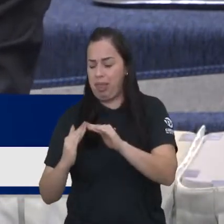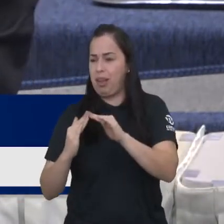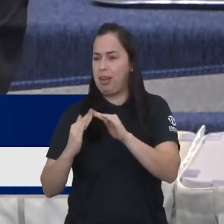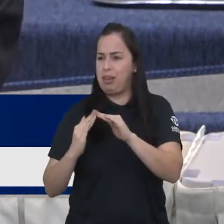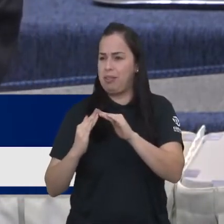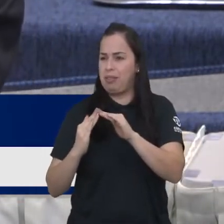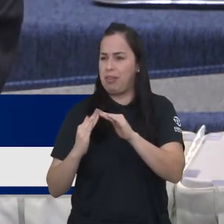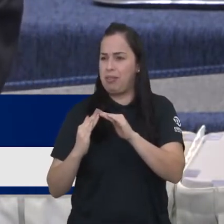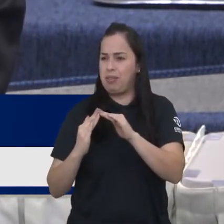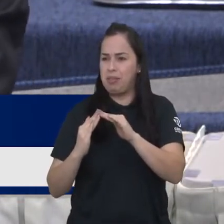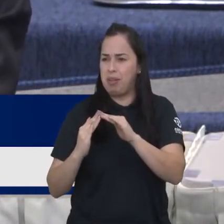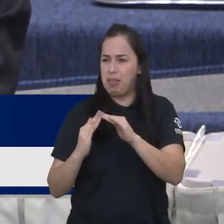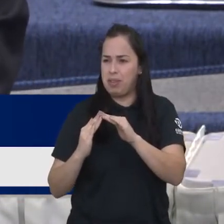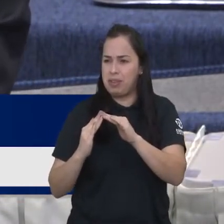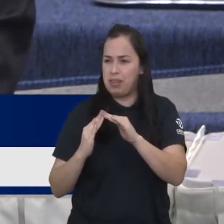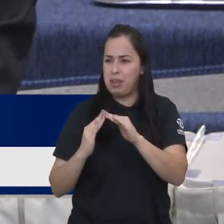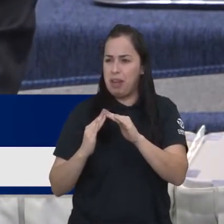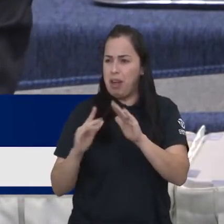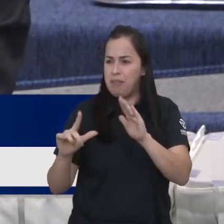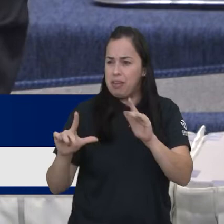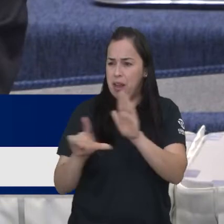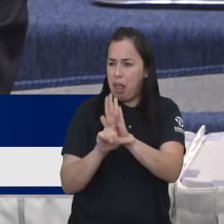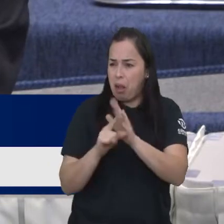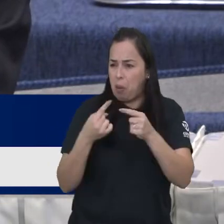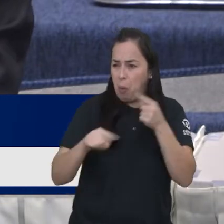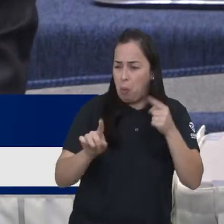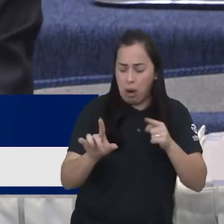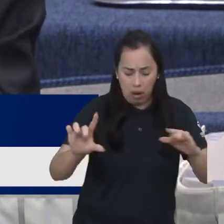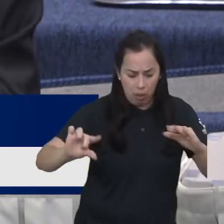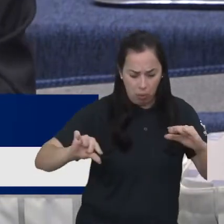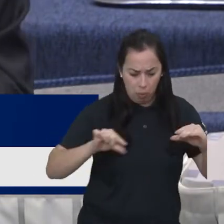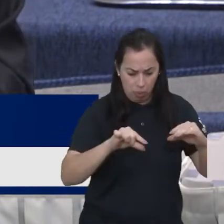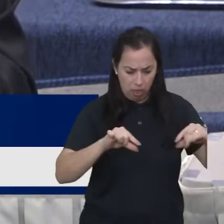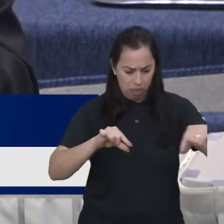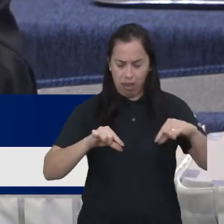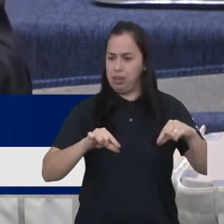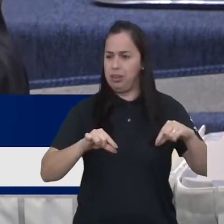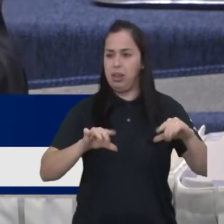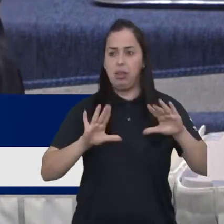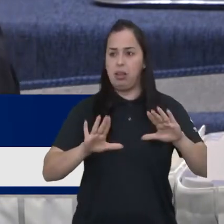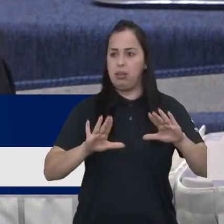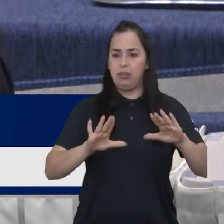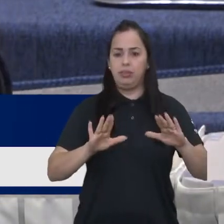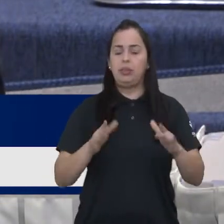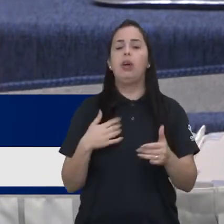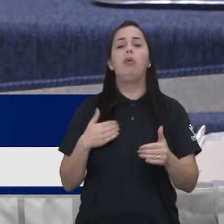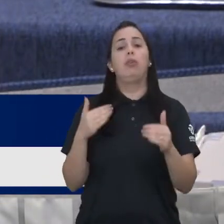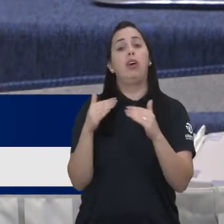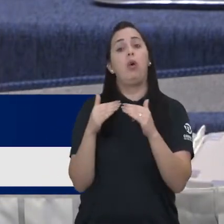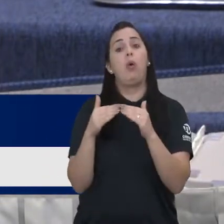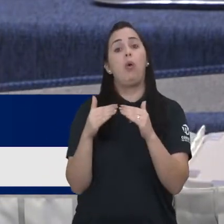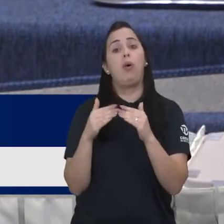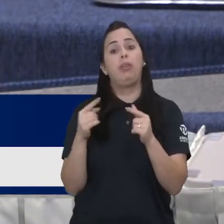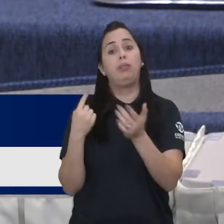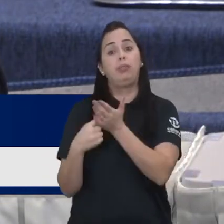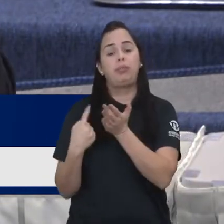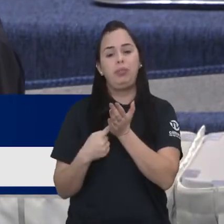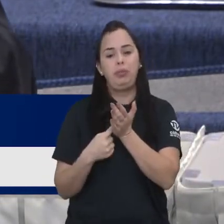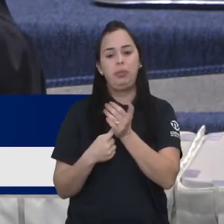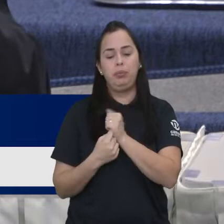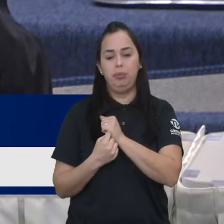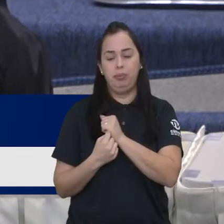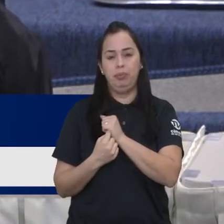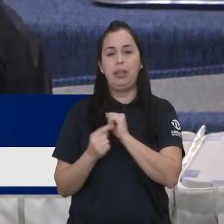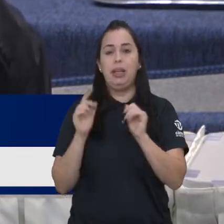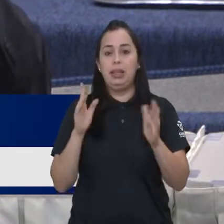pagar a conta com o vizinho, já há problema, vou fazer uma ligação clandestina, porque não pode. Não, então vamos fazer o seguinte, a gente fez um acordo lá. Então,